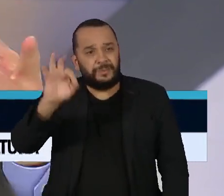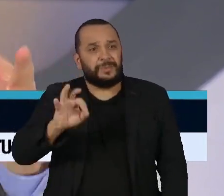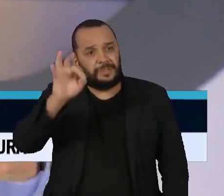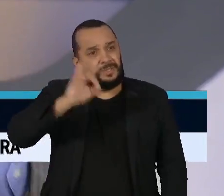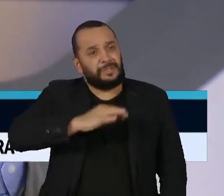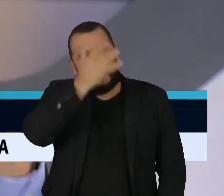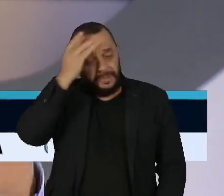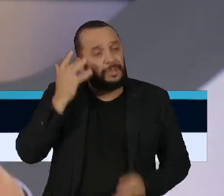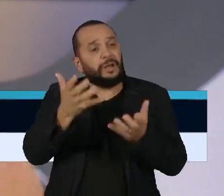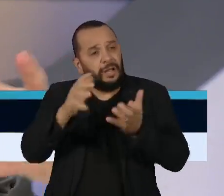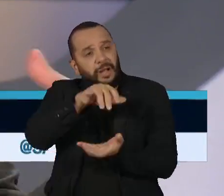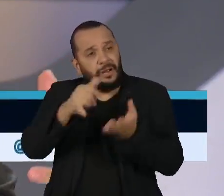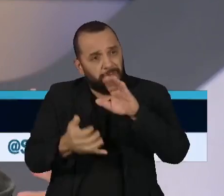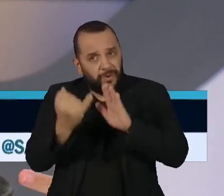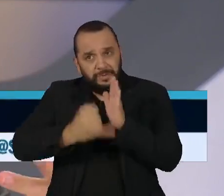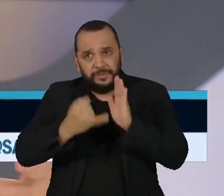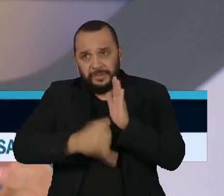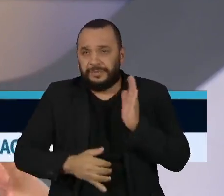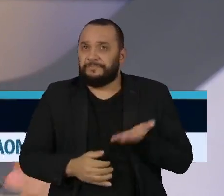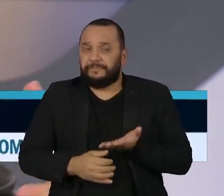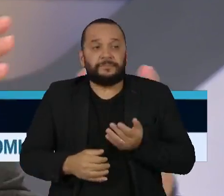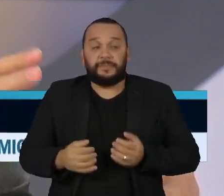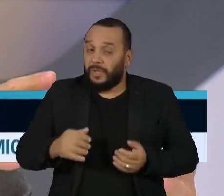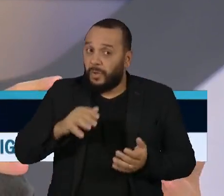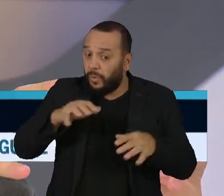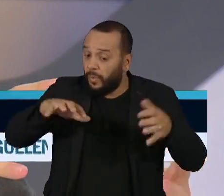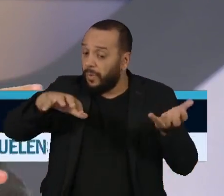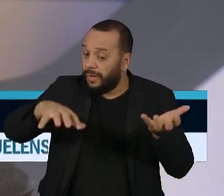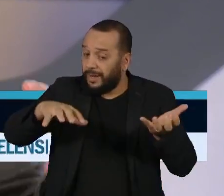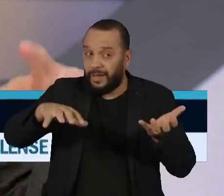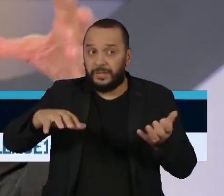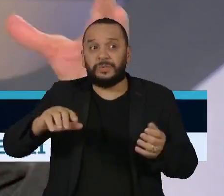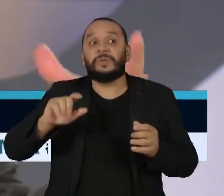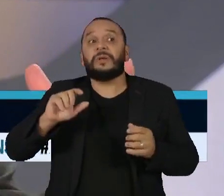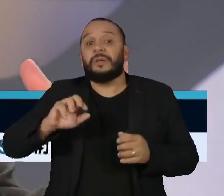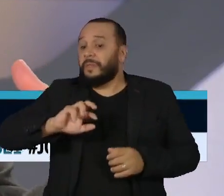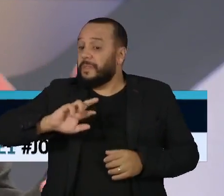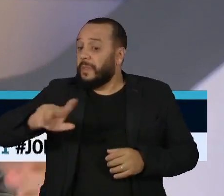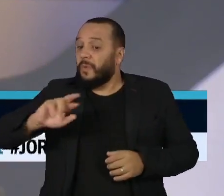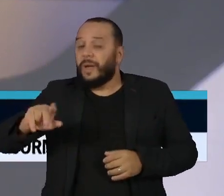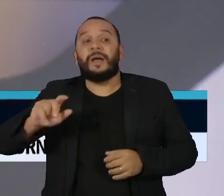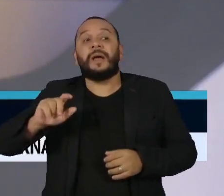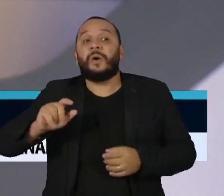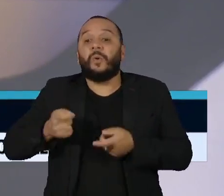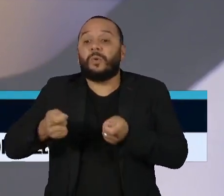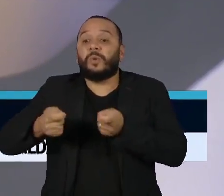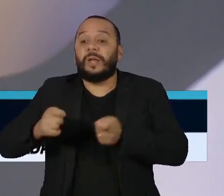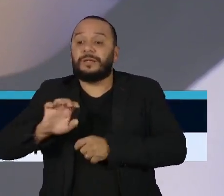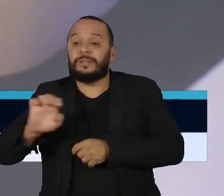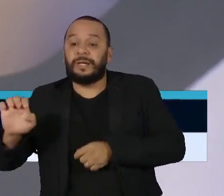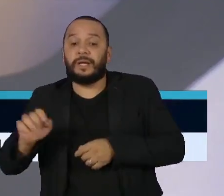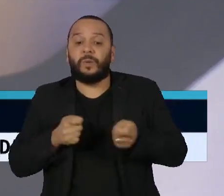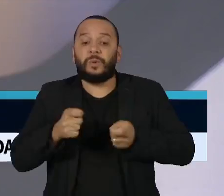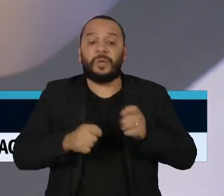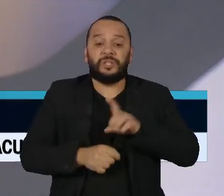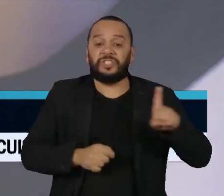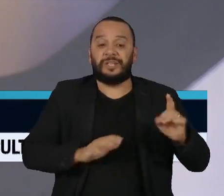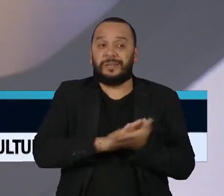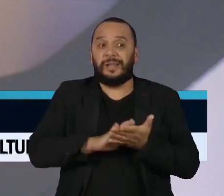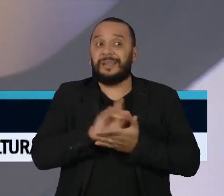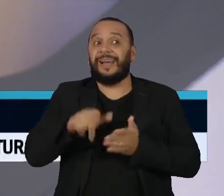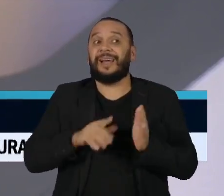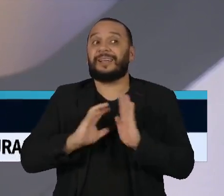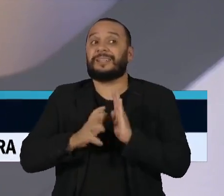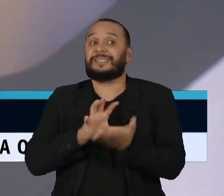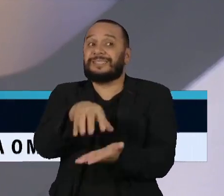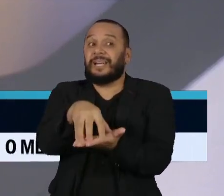E lembrando, no Congresso não é nem dominado pela extrema-direita e nem pela esquerda, é dominado pelo centrão. E já tinha 70% dos congressistas. Quando você